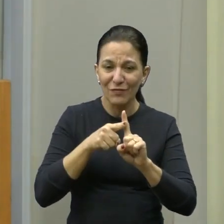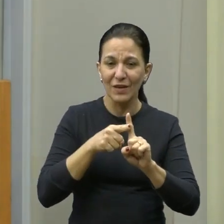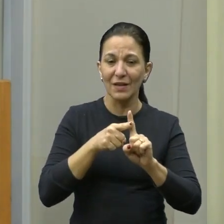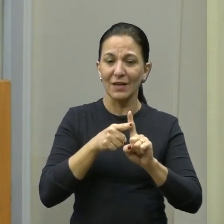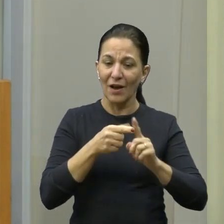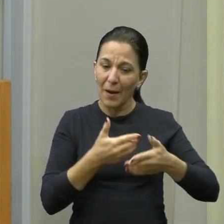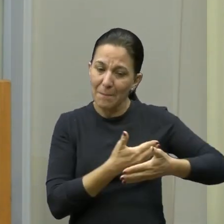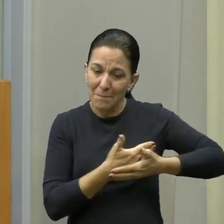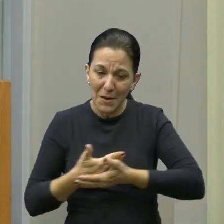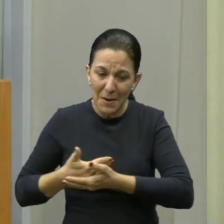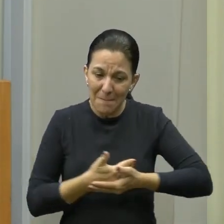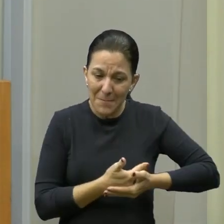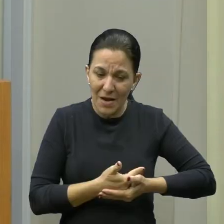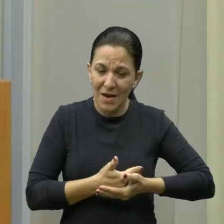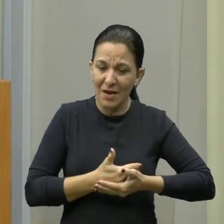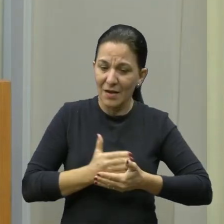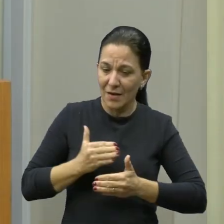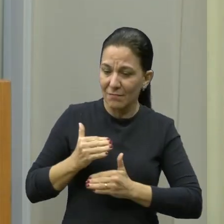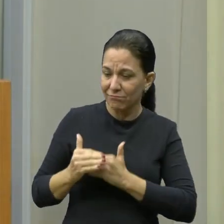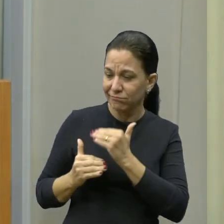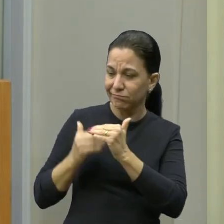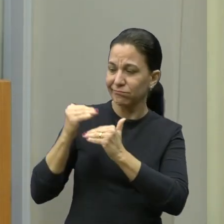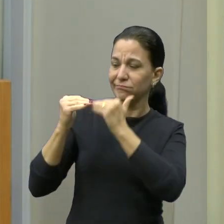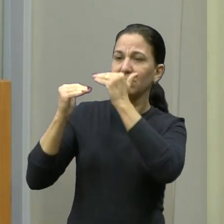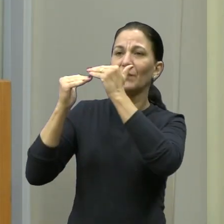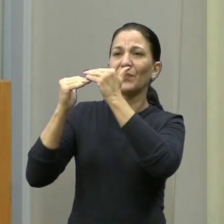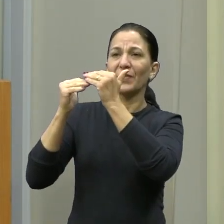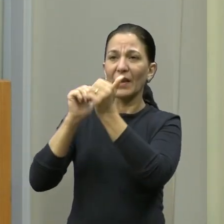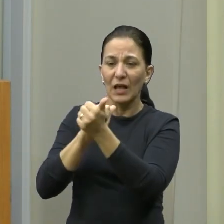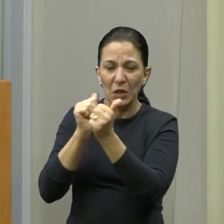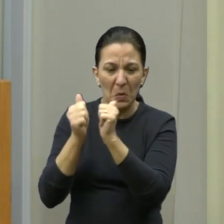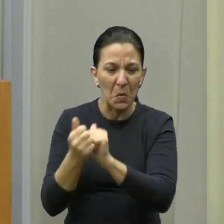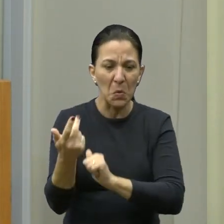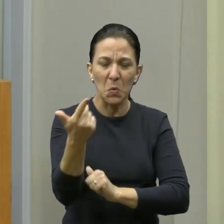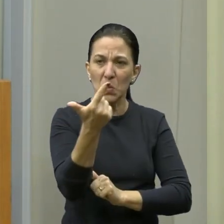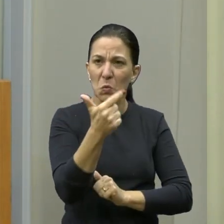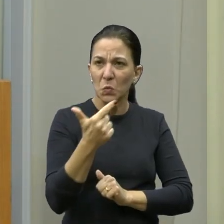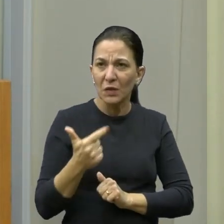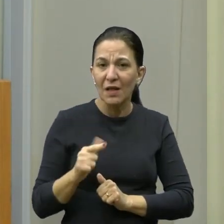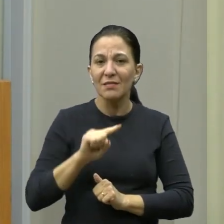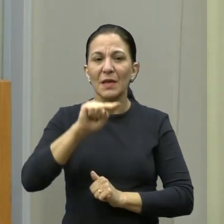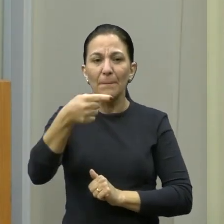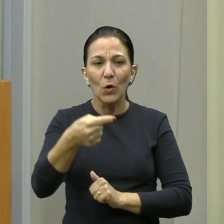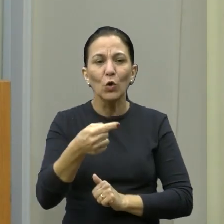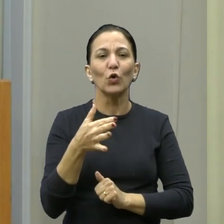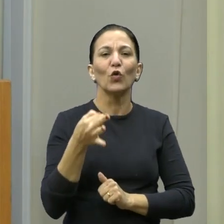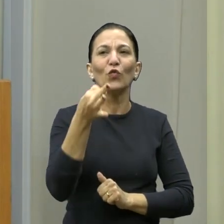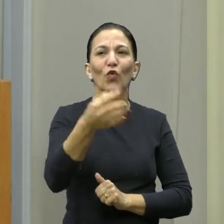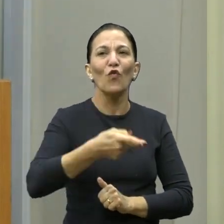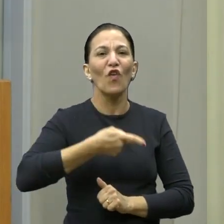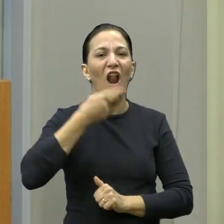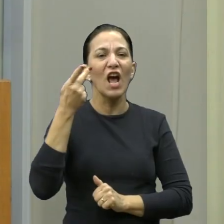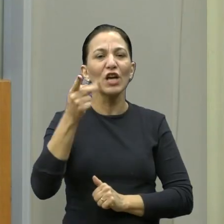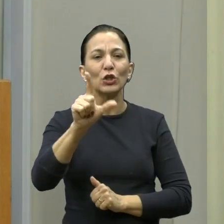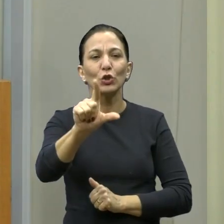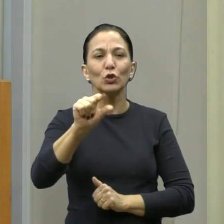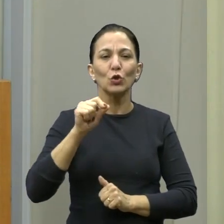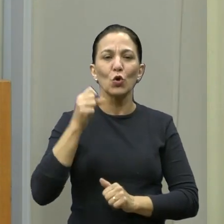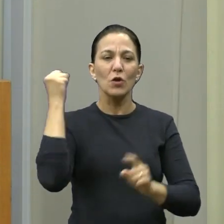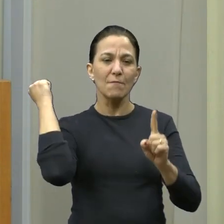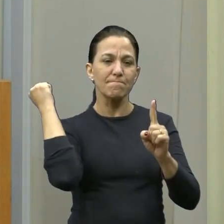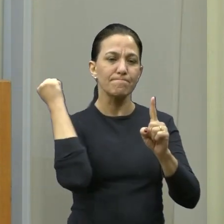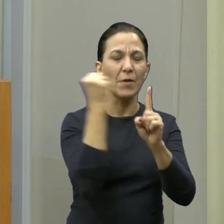essa criança vai se desvirtuar para um lugar inadequado, para no final os senhores dizerem, foi uma escolha,